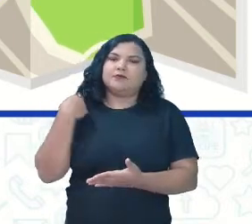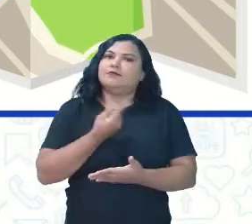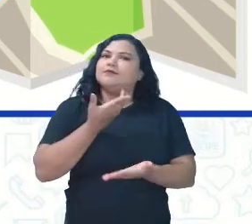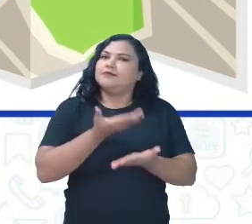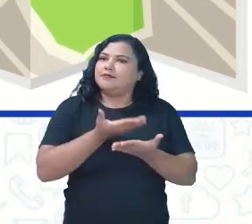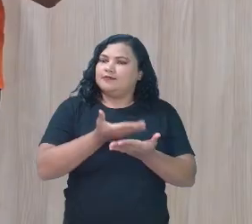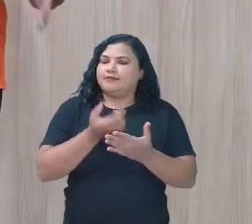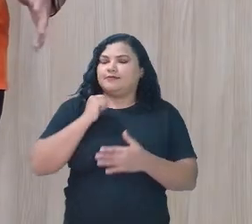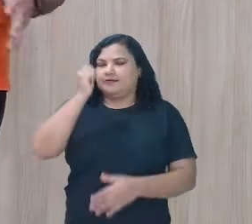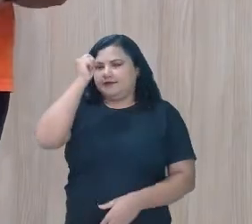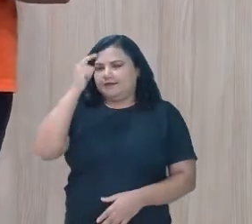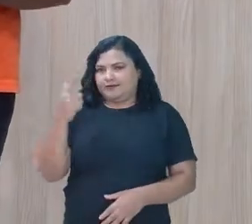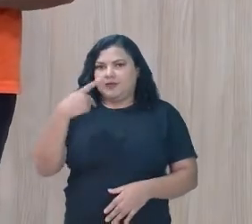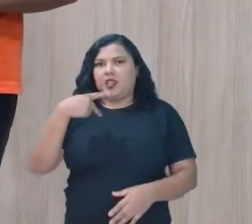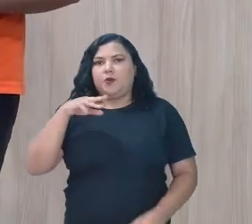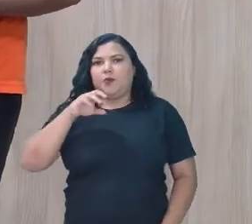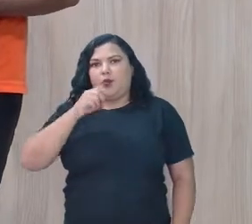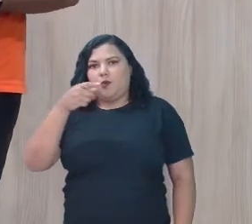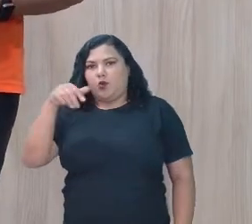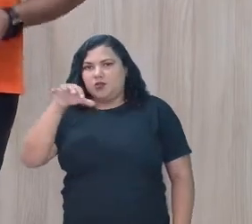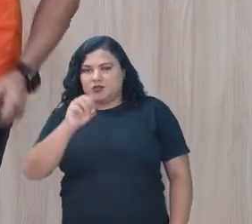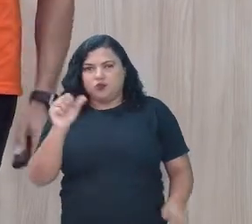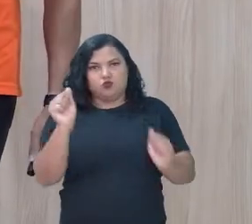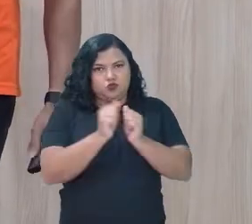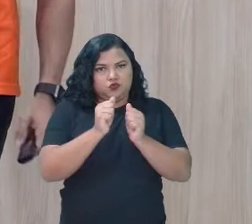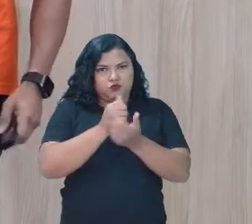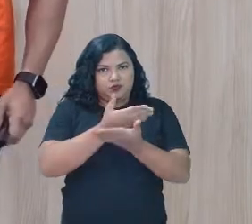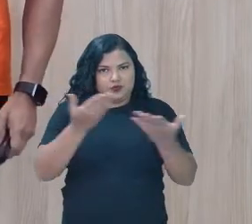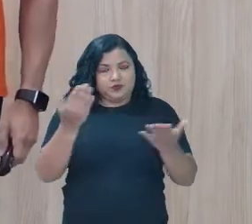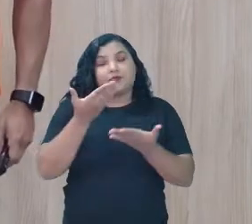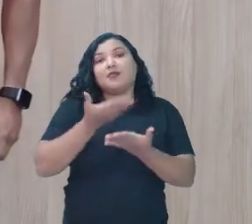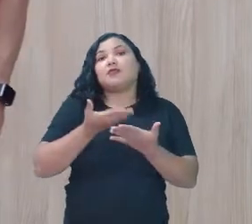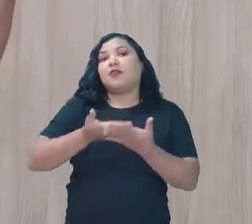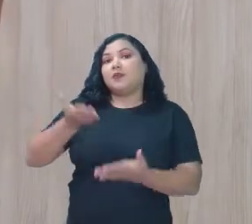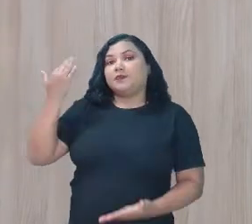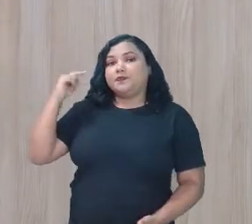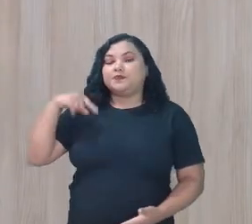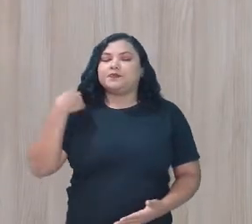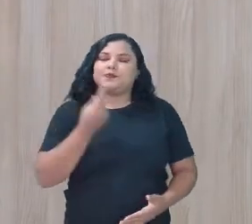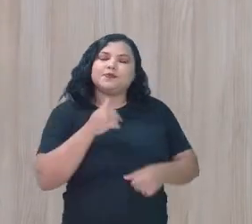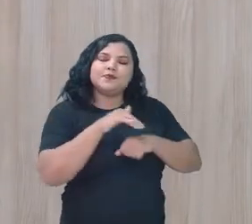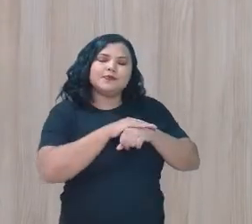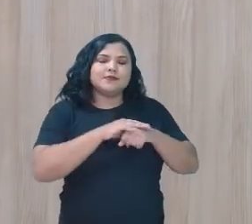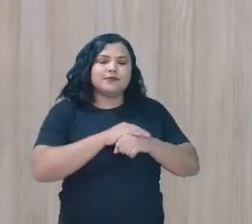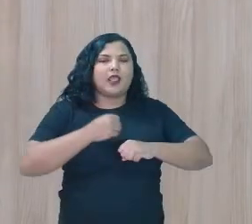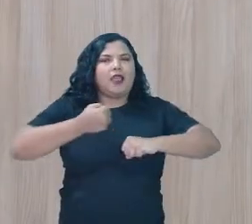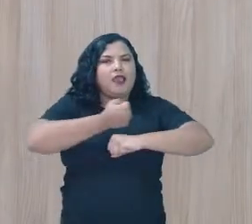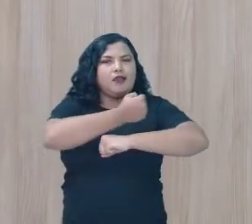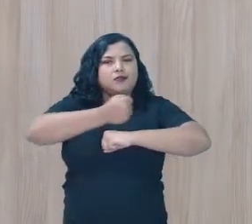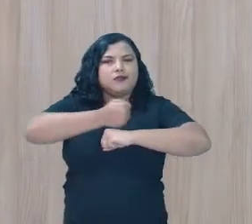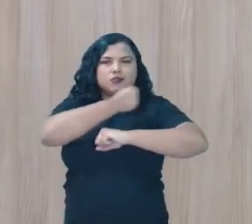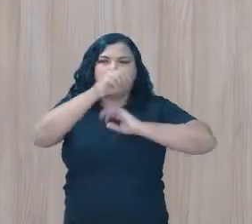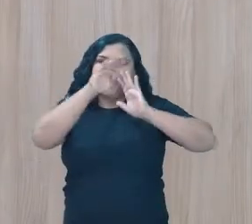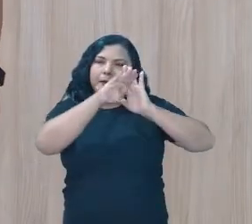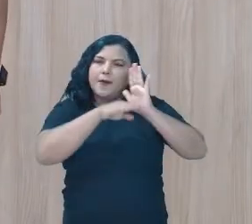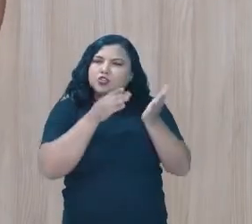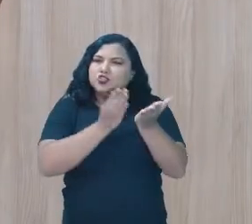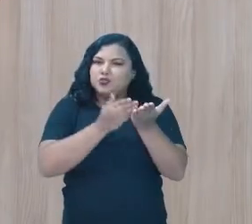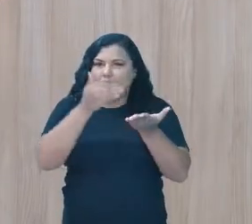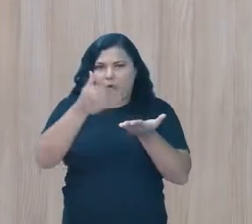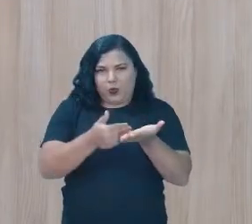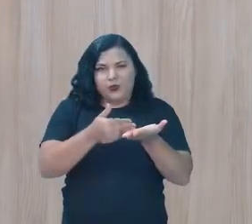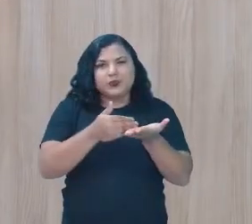essa ideia de proporção junto com vocês. Na aula passada a gente falou sobre uma receitinha de bolo, né?